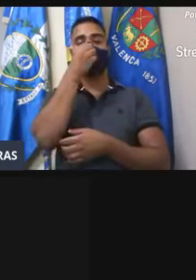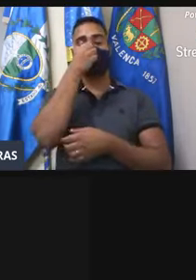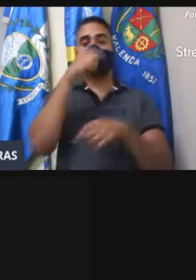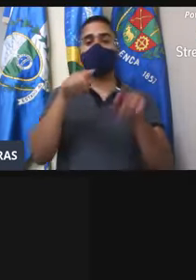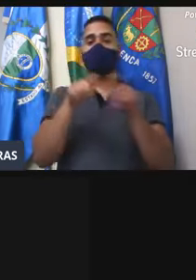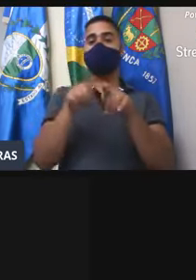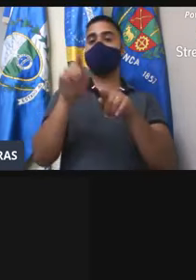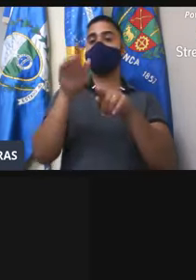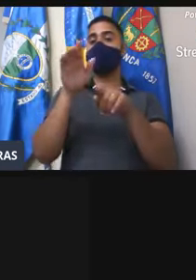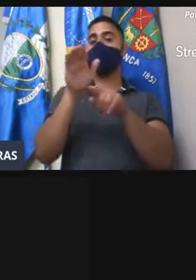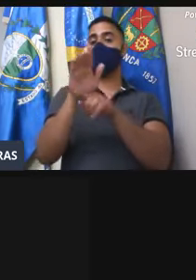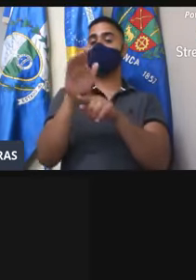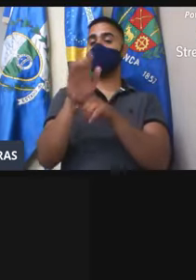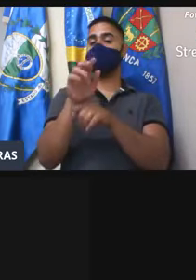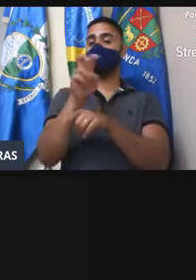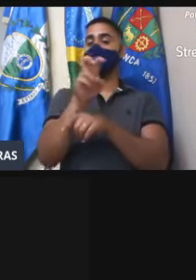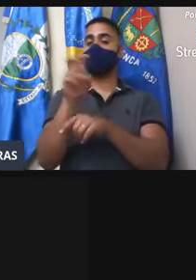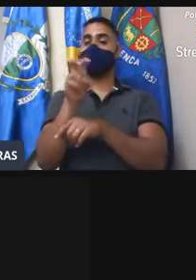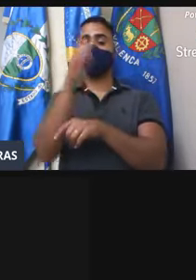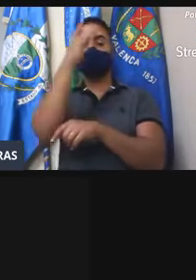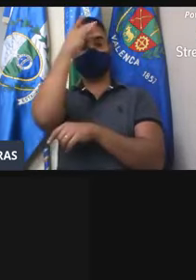serviços funerários.